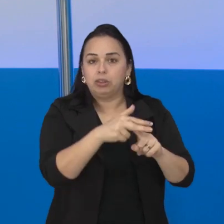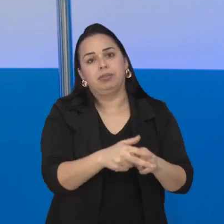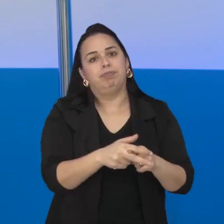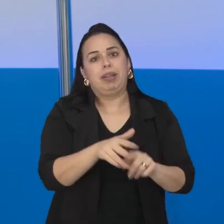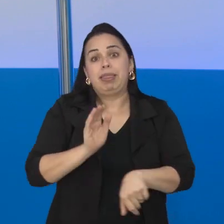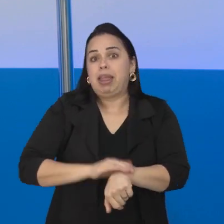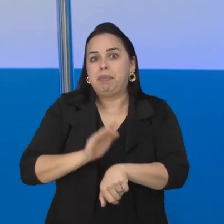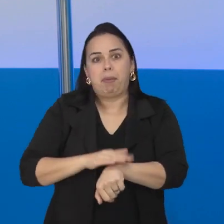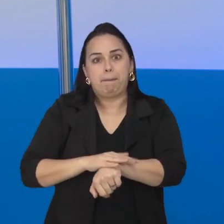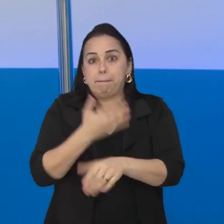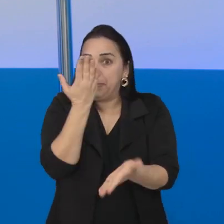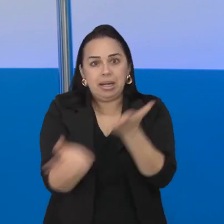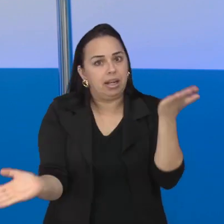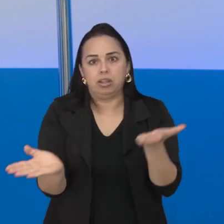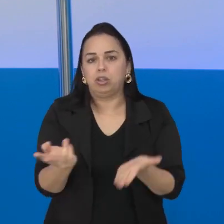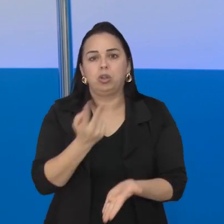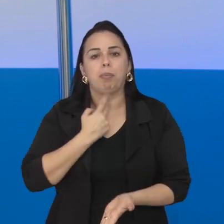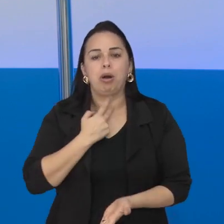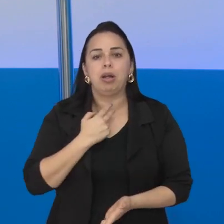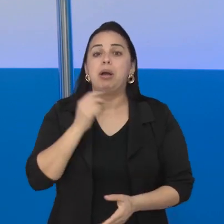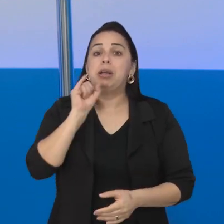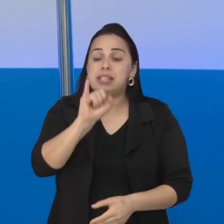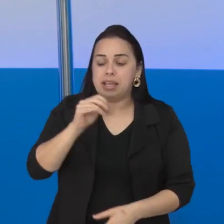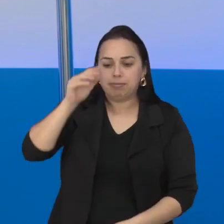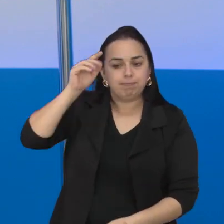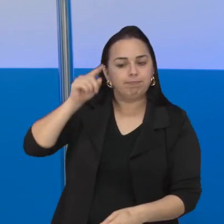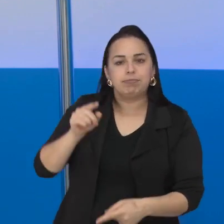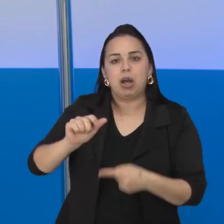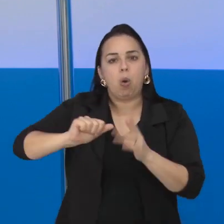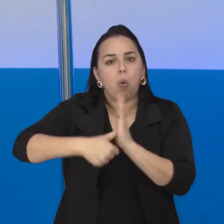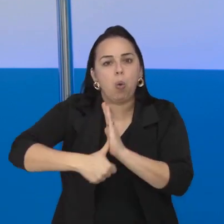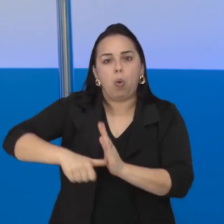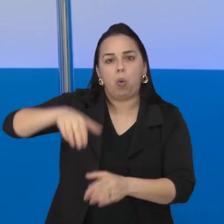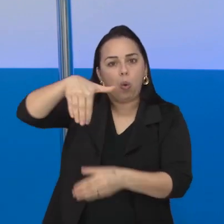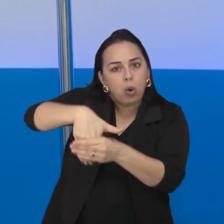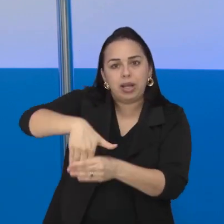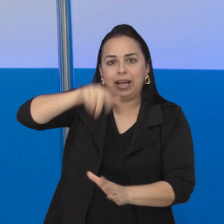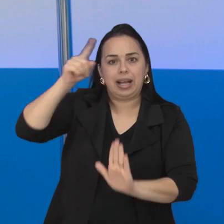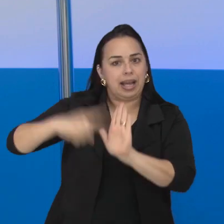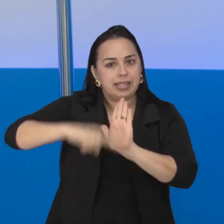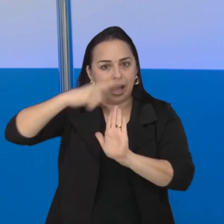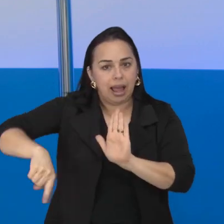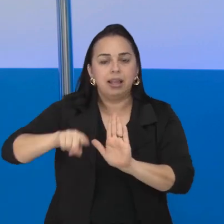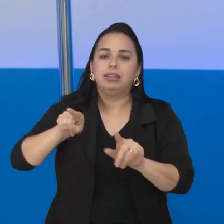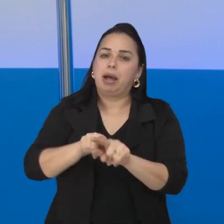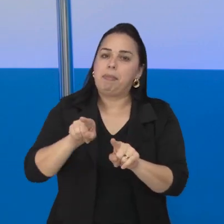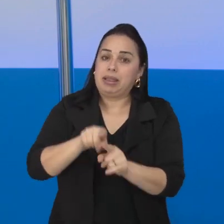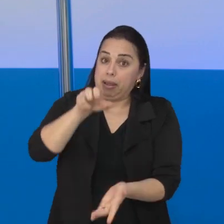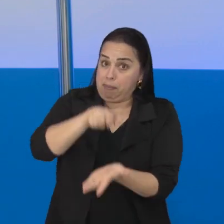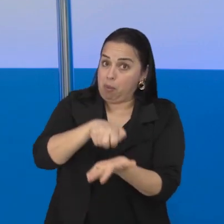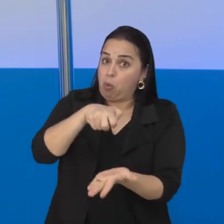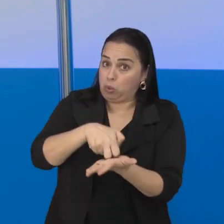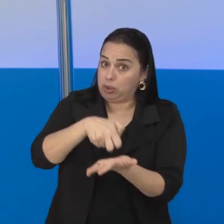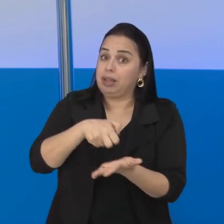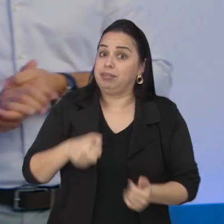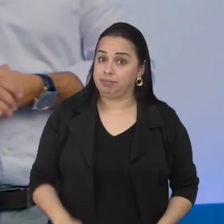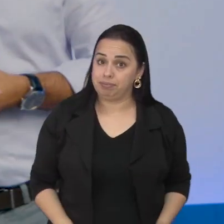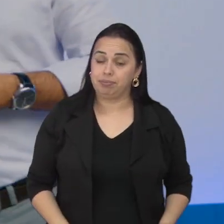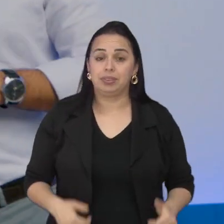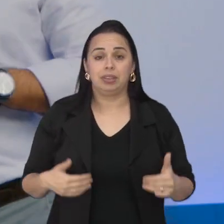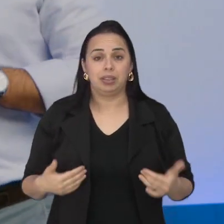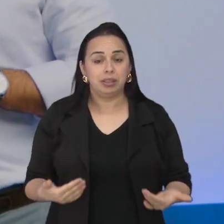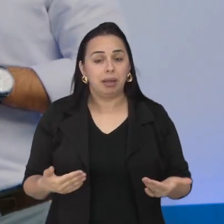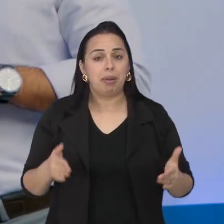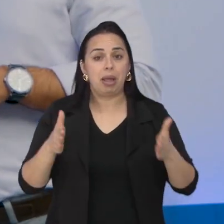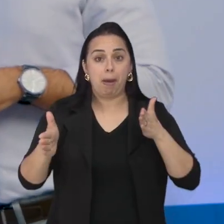pode perder tempo, já que o cancelamento do título, além de impedir a participação nas eleições deste ano, também leva a penalidades.